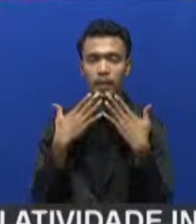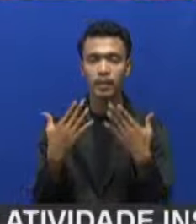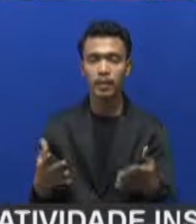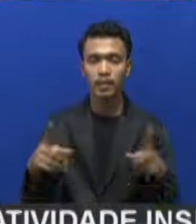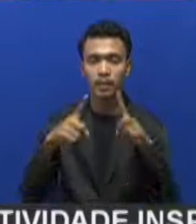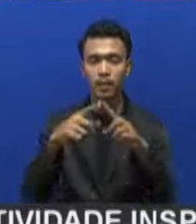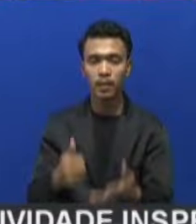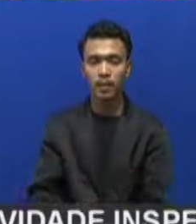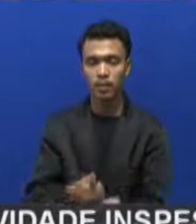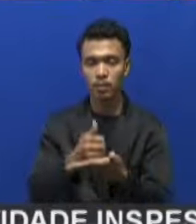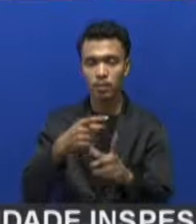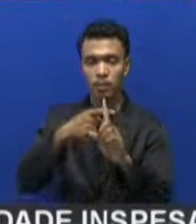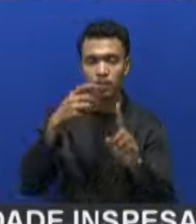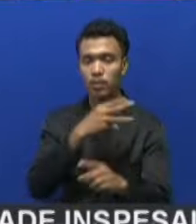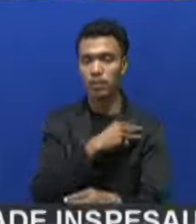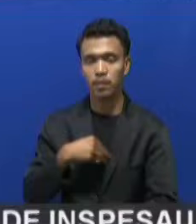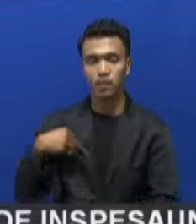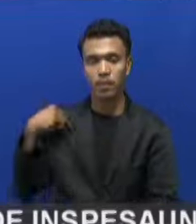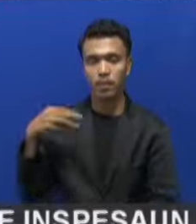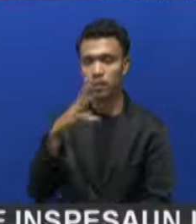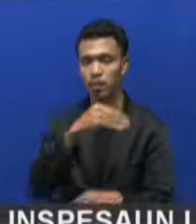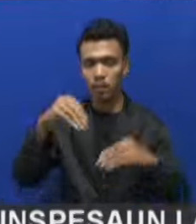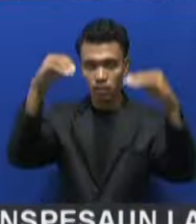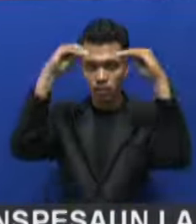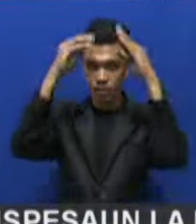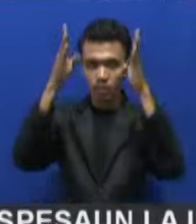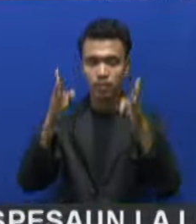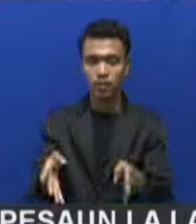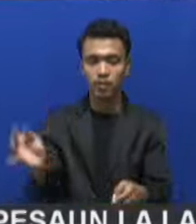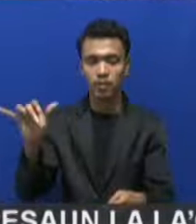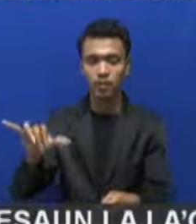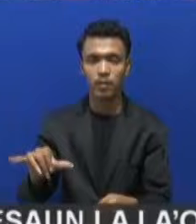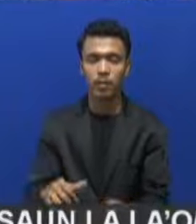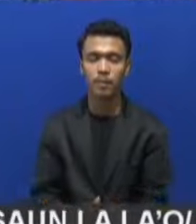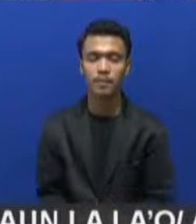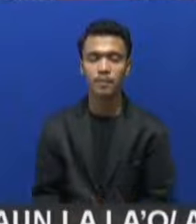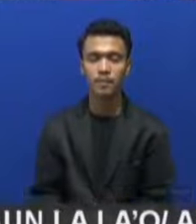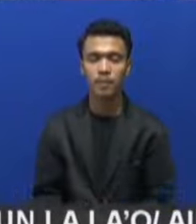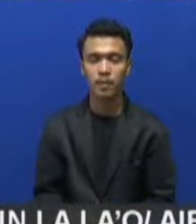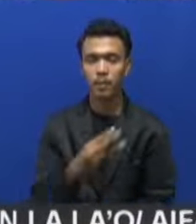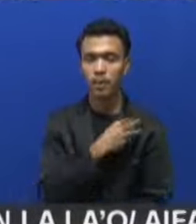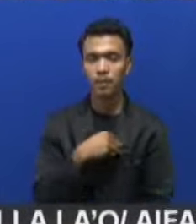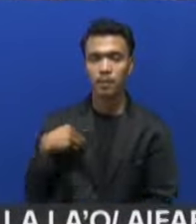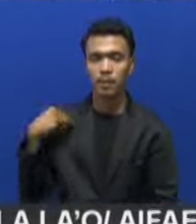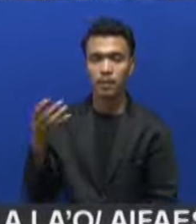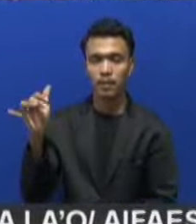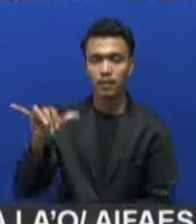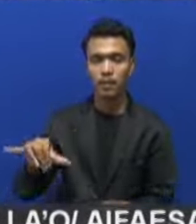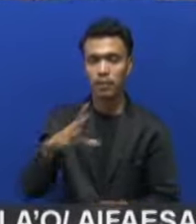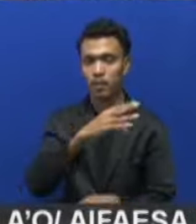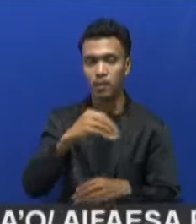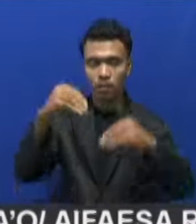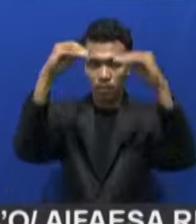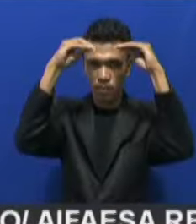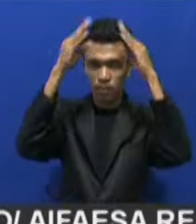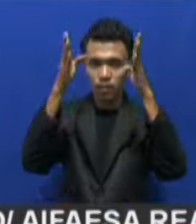ba dedicação Madre no Manorin Sira e a pré-escolar Padre Arturo. Madre Sira, a professora Sira Rotu né bem